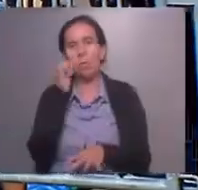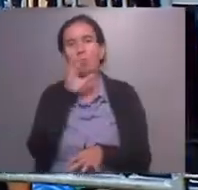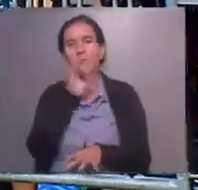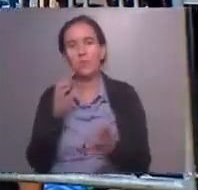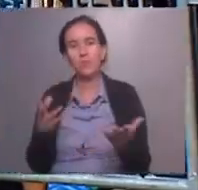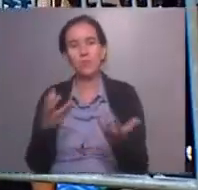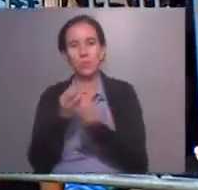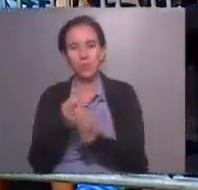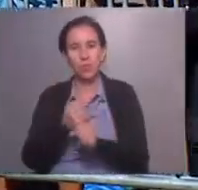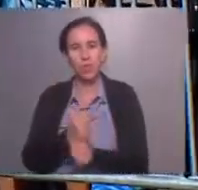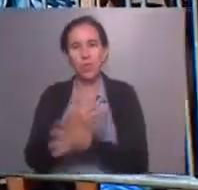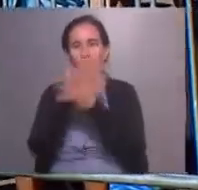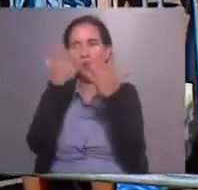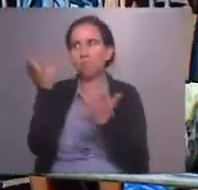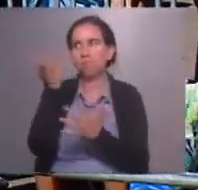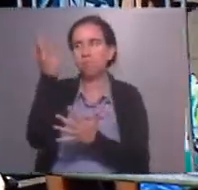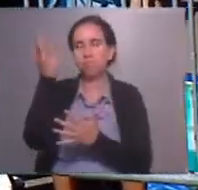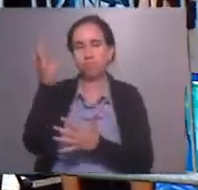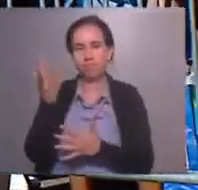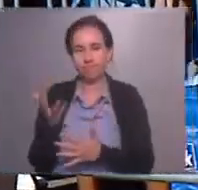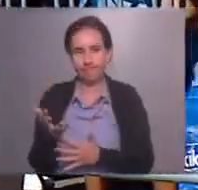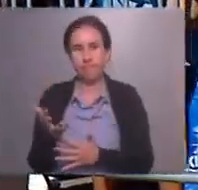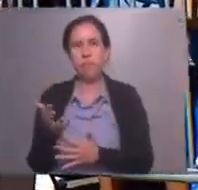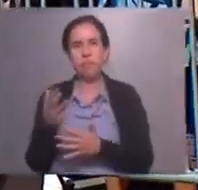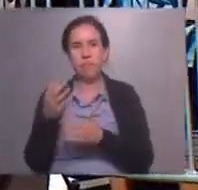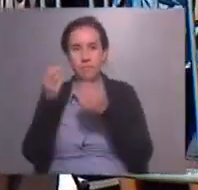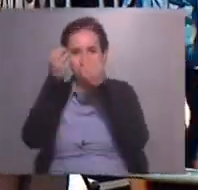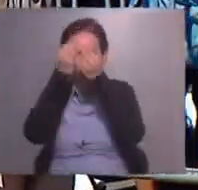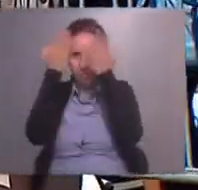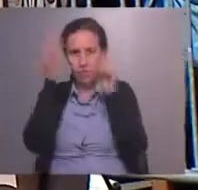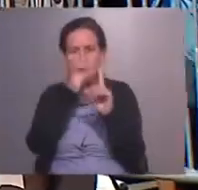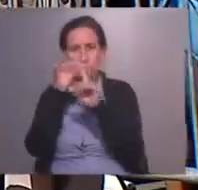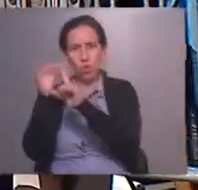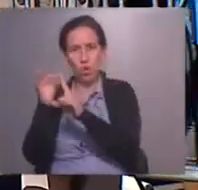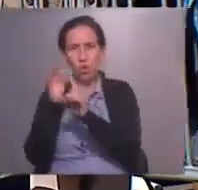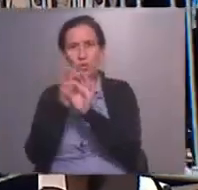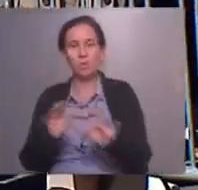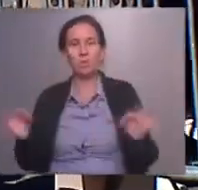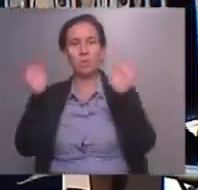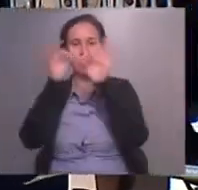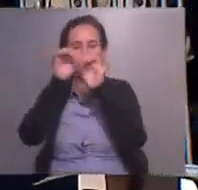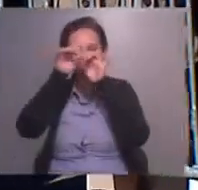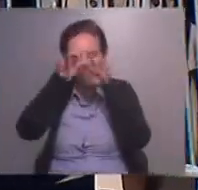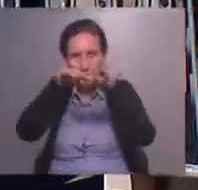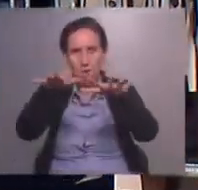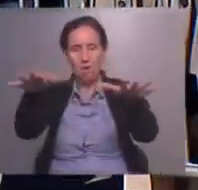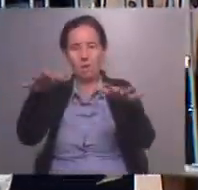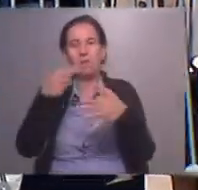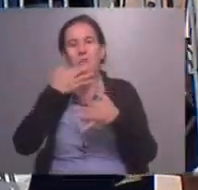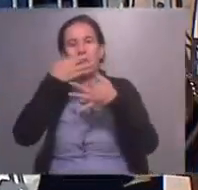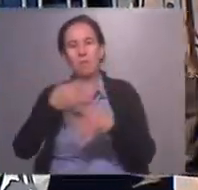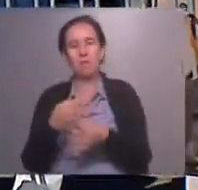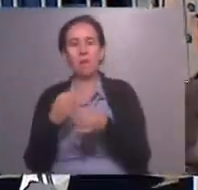adorado e glorificado. Ele que falou pelos profetas, creio na Igreja Una, Santa, Católica